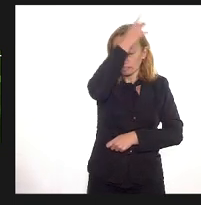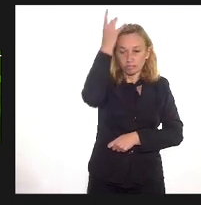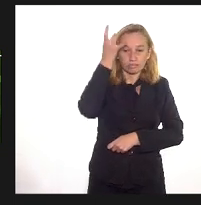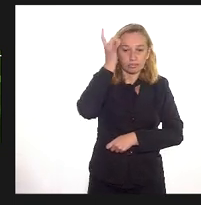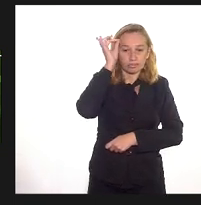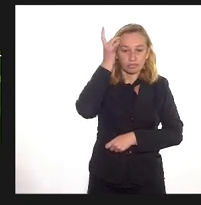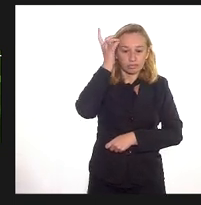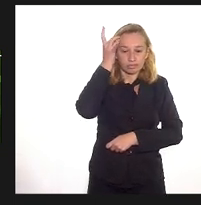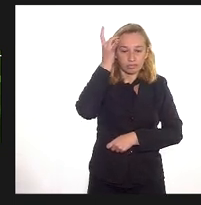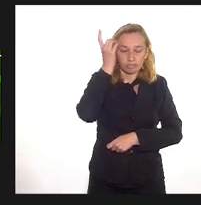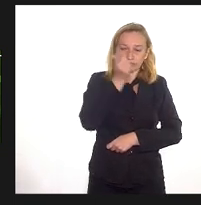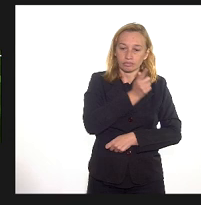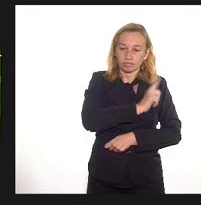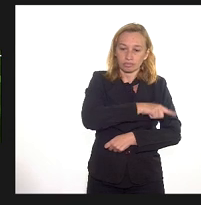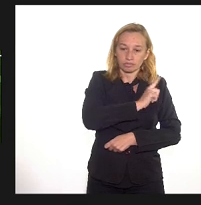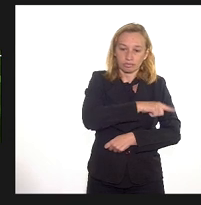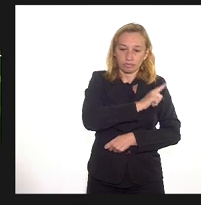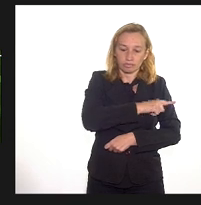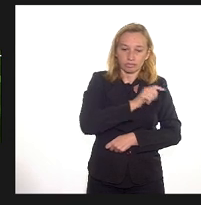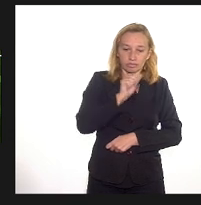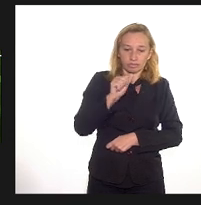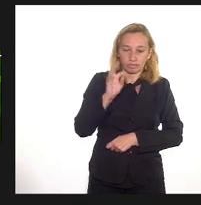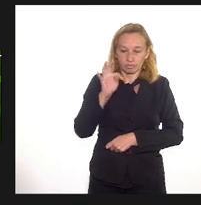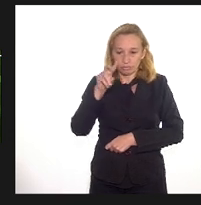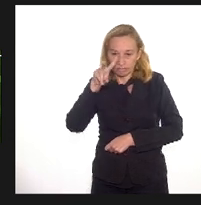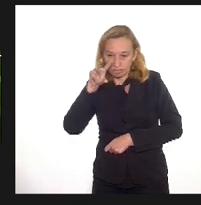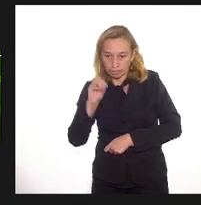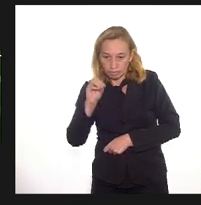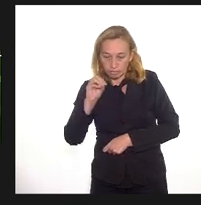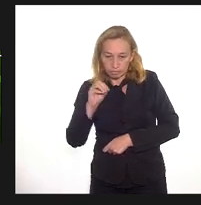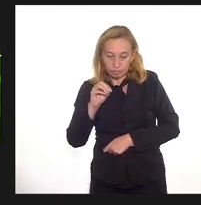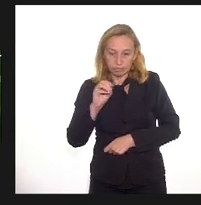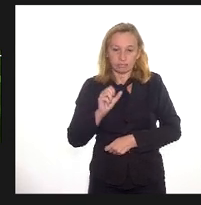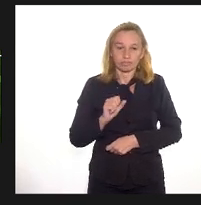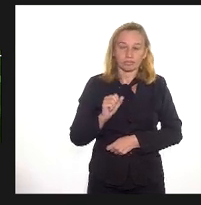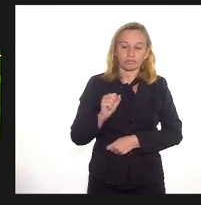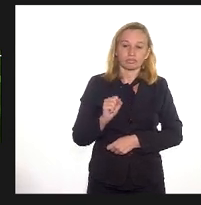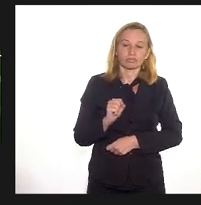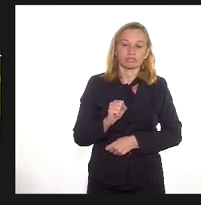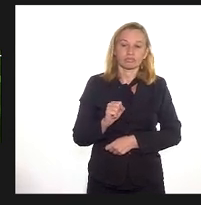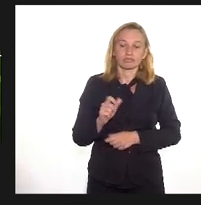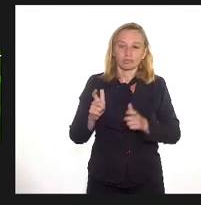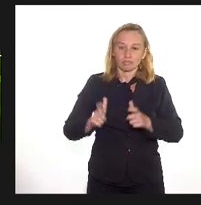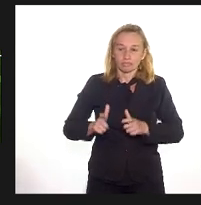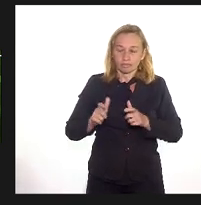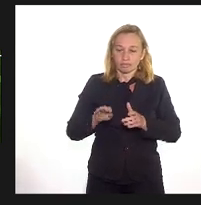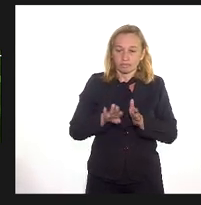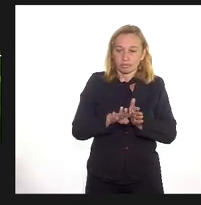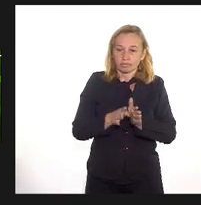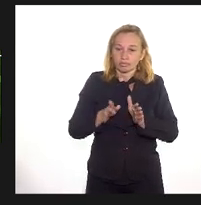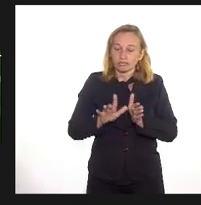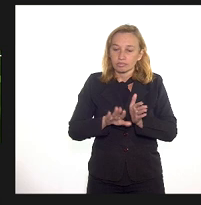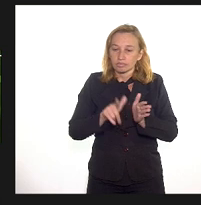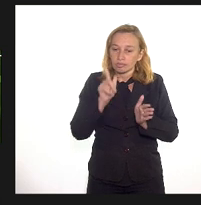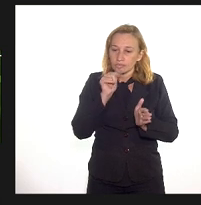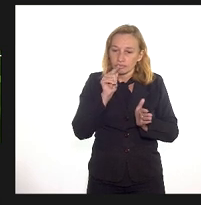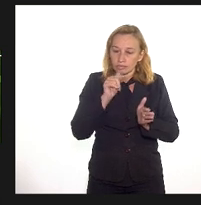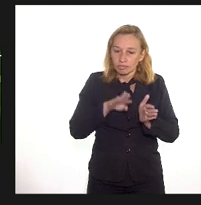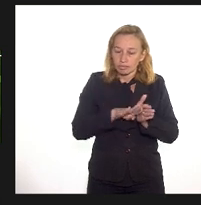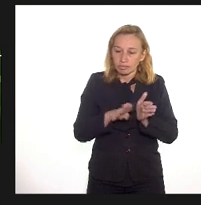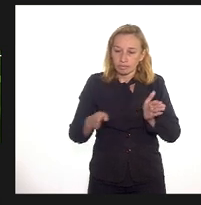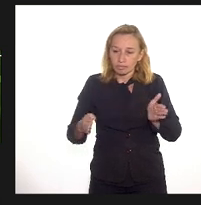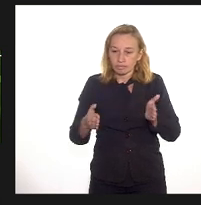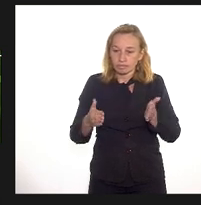faz a gestão dos ativos Roncador, Albacora, Albacora Leste, que estão situados em águas confrontantes com o estado do Rio de